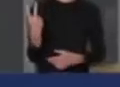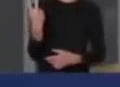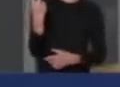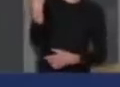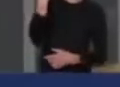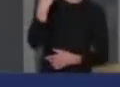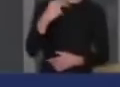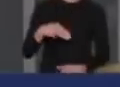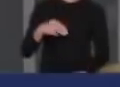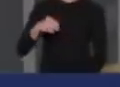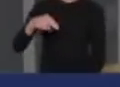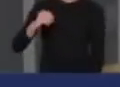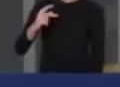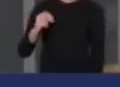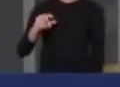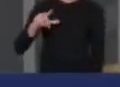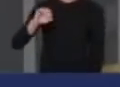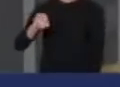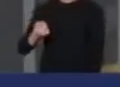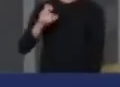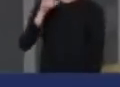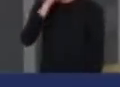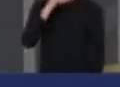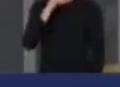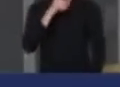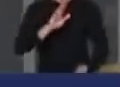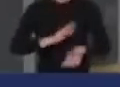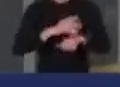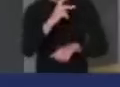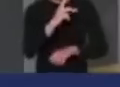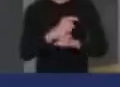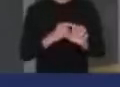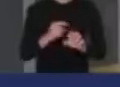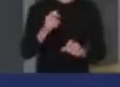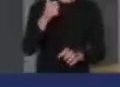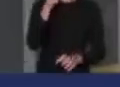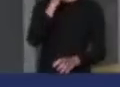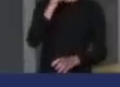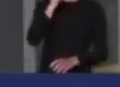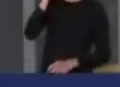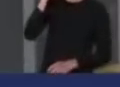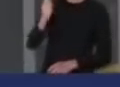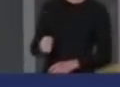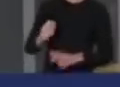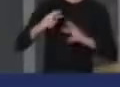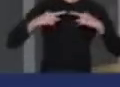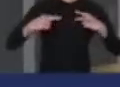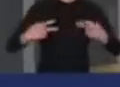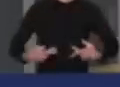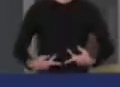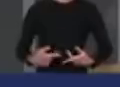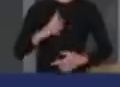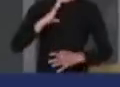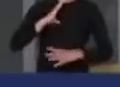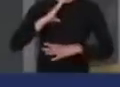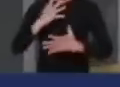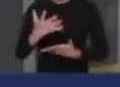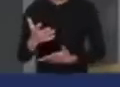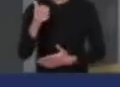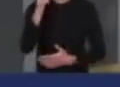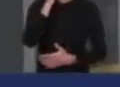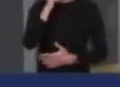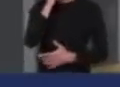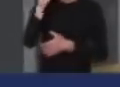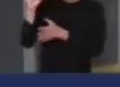ainda recebem mais R$111 mil por mês. Ou seja, algo em torno de R$150 mil só de salário, sem